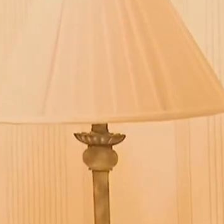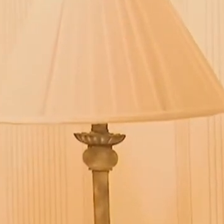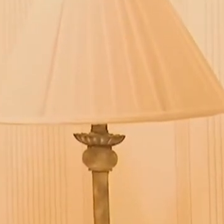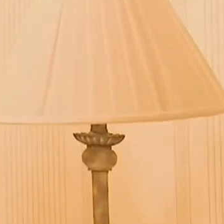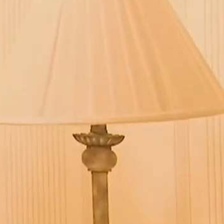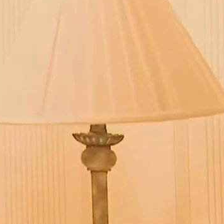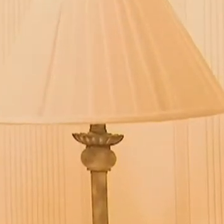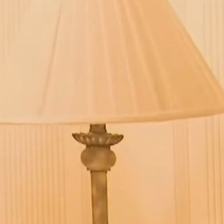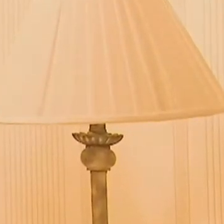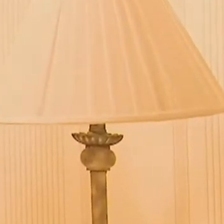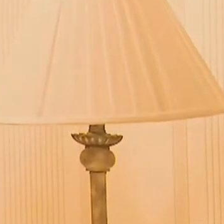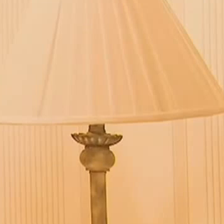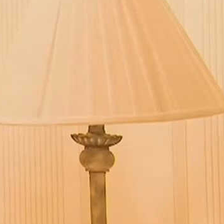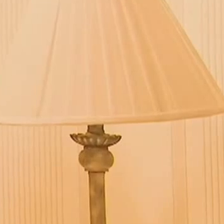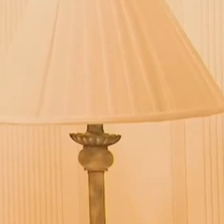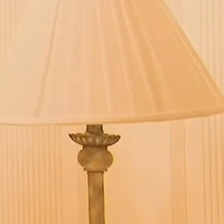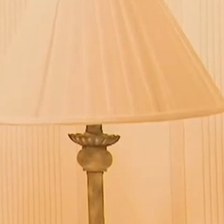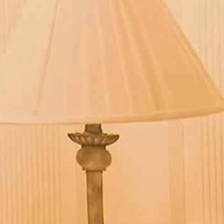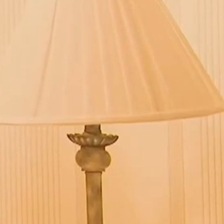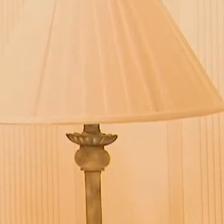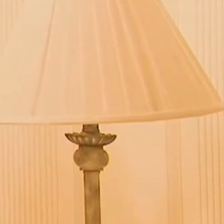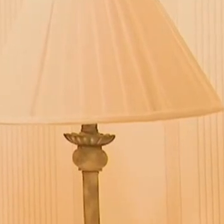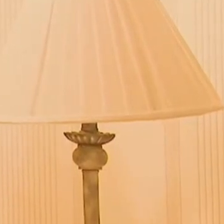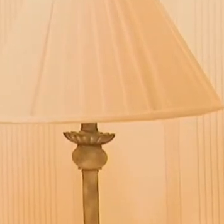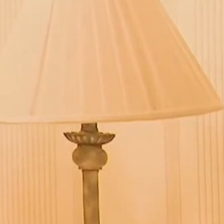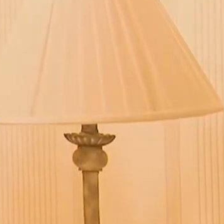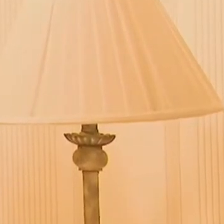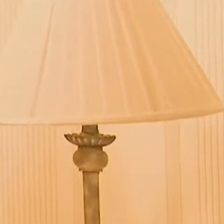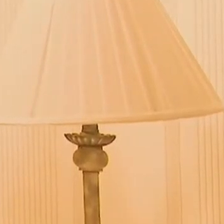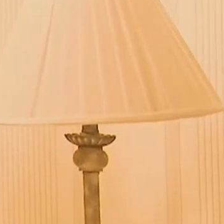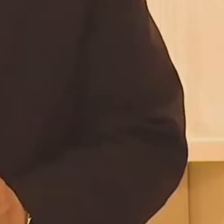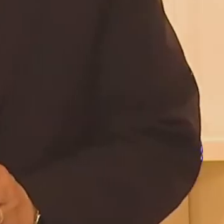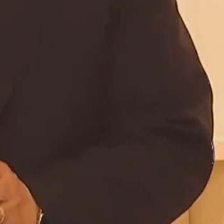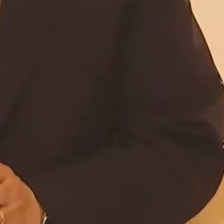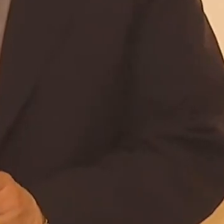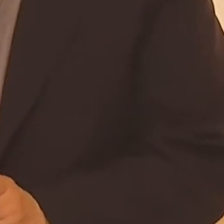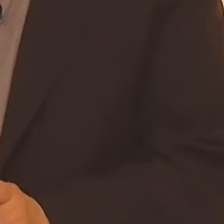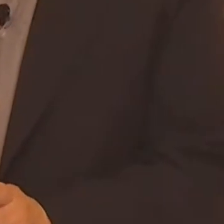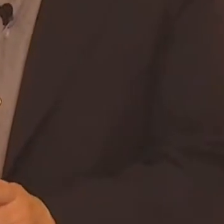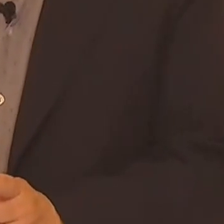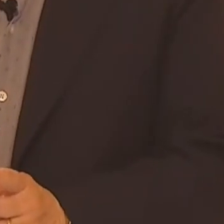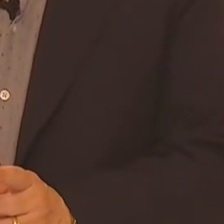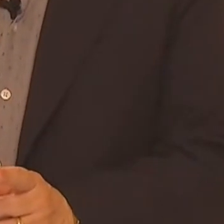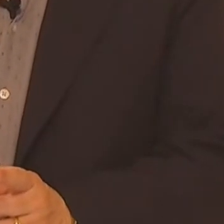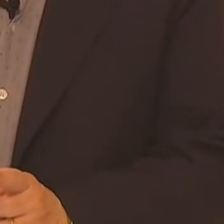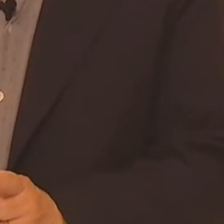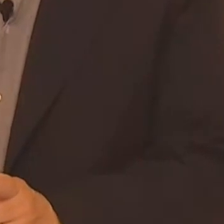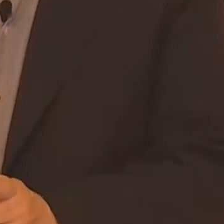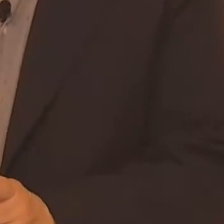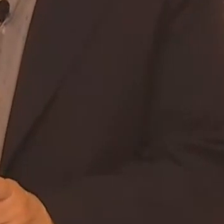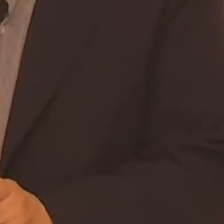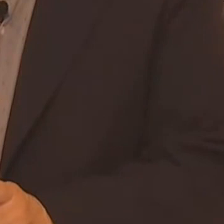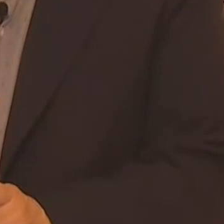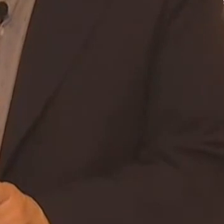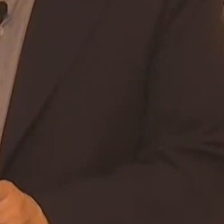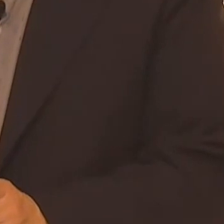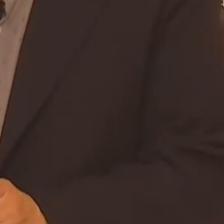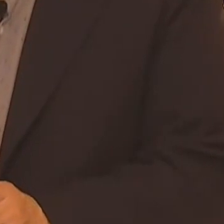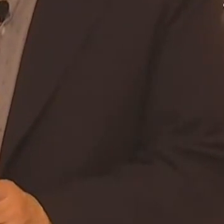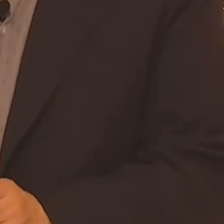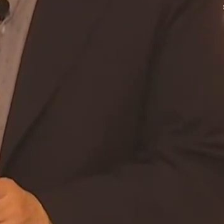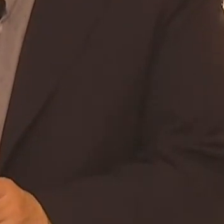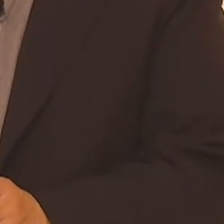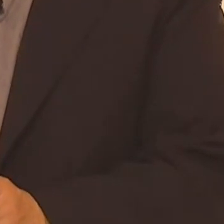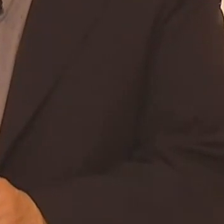transcendente. A palavra do Senhor diz em Filipenses 4:7 o seguinte: e a paz de Deus, que